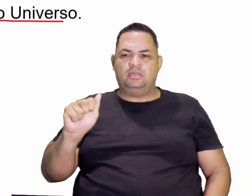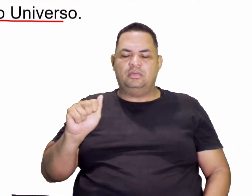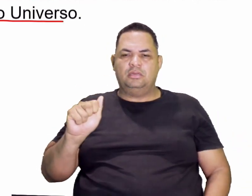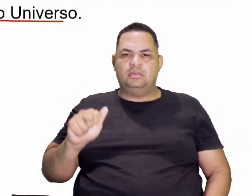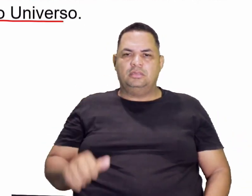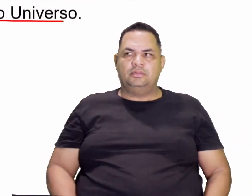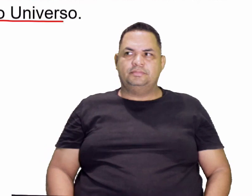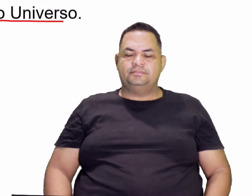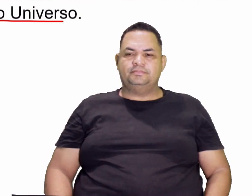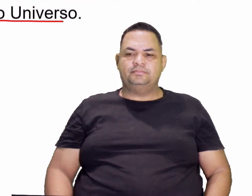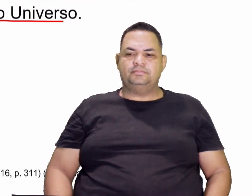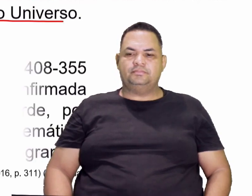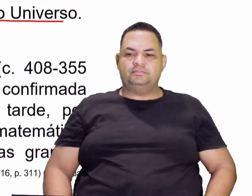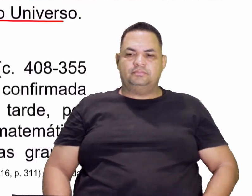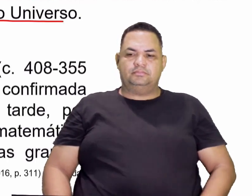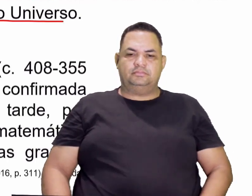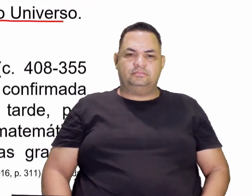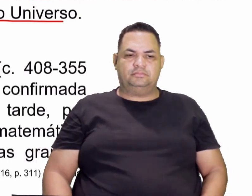Centrismo, centro.